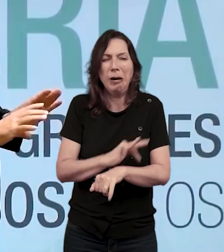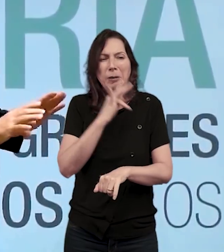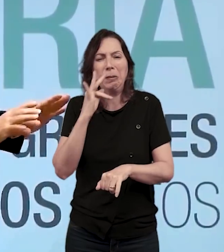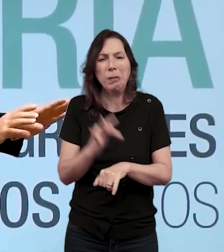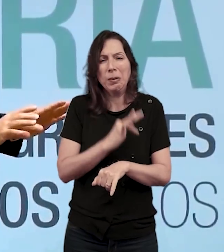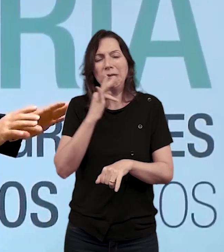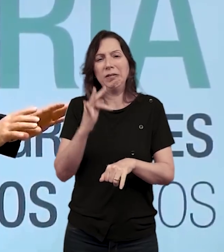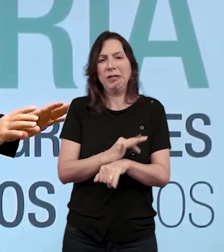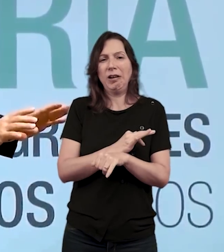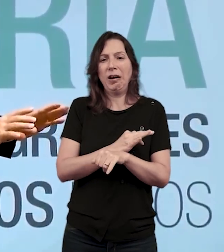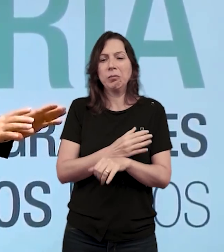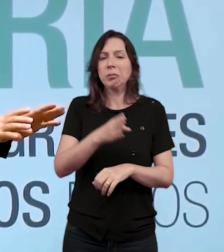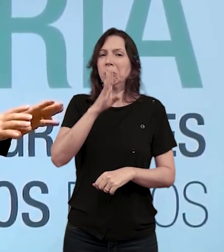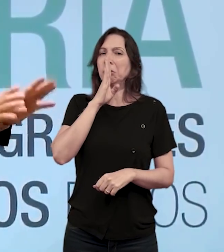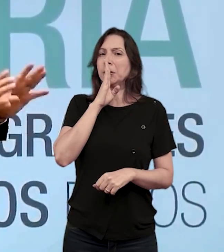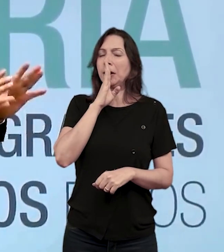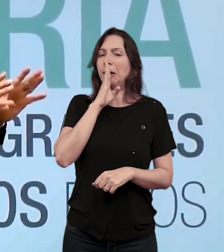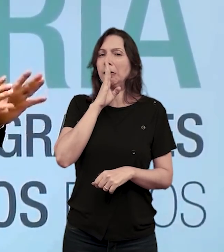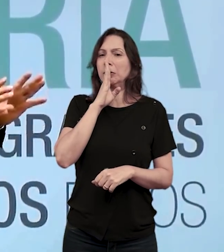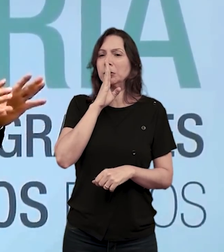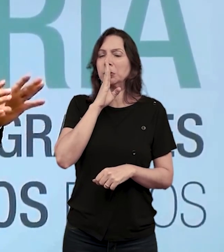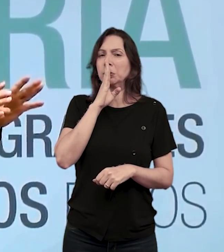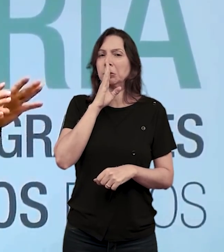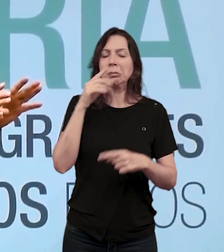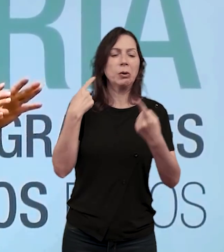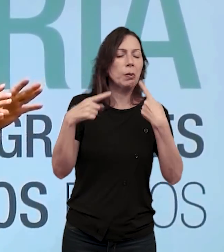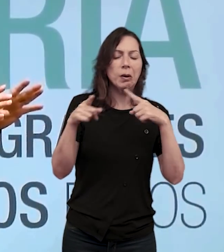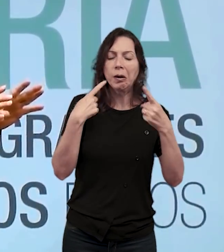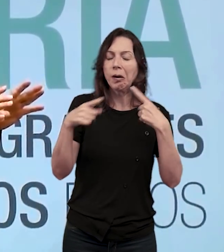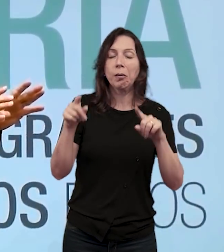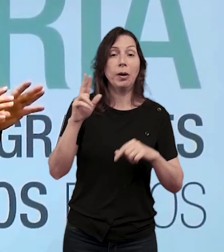e não poder reclamar, é aguentar calado.